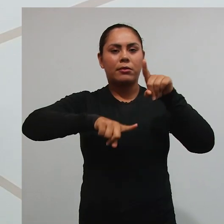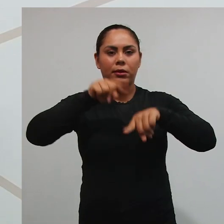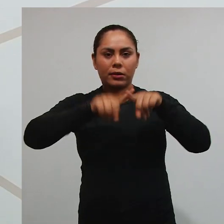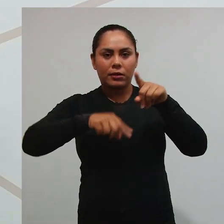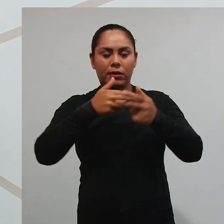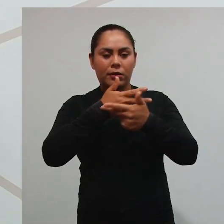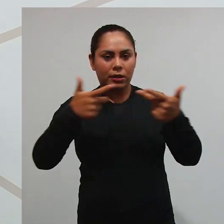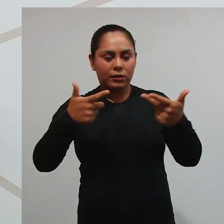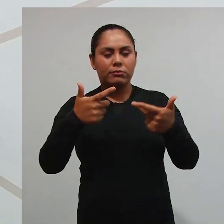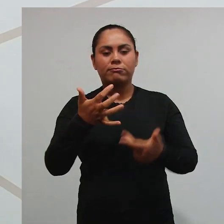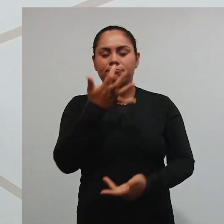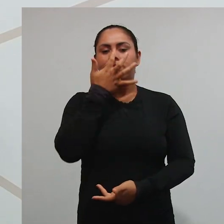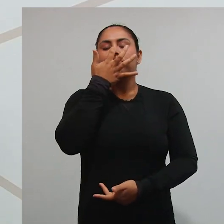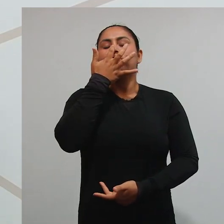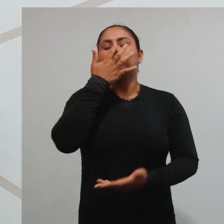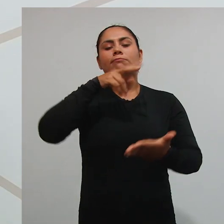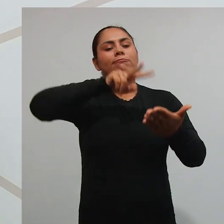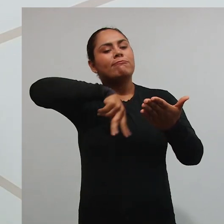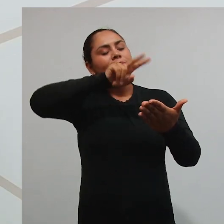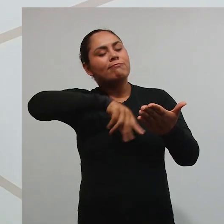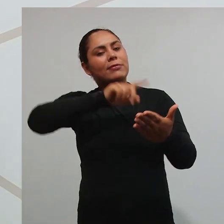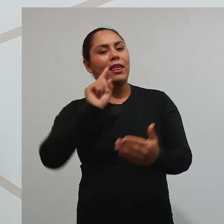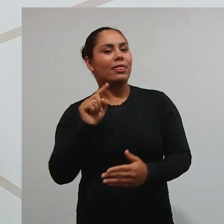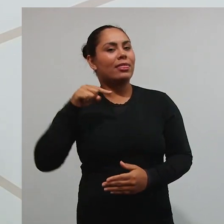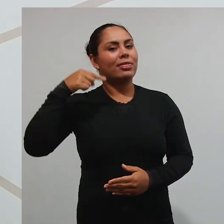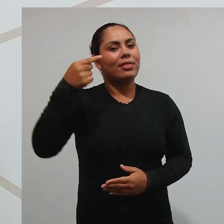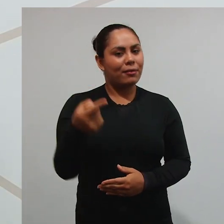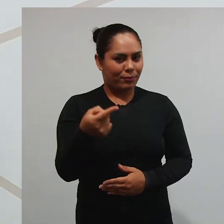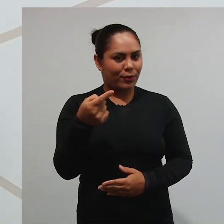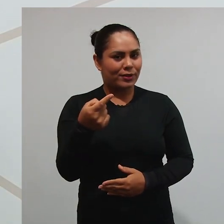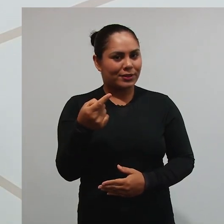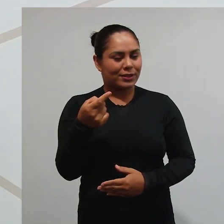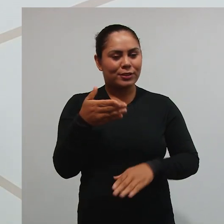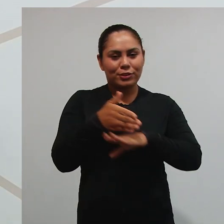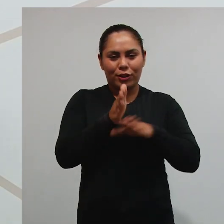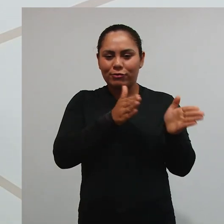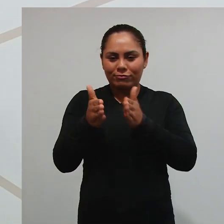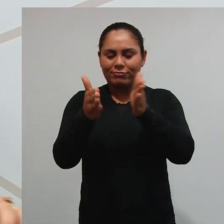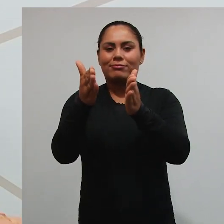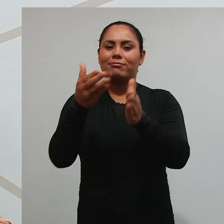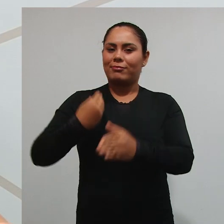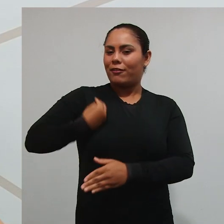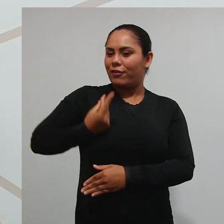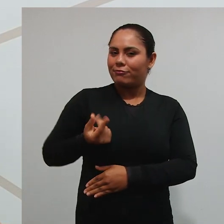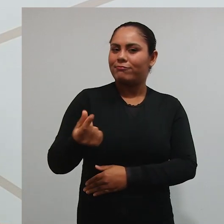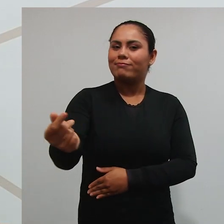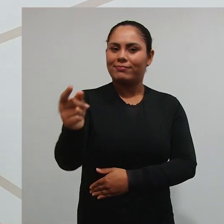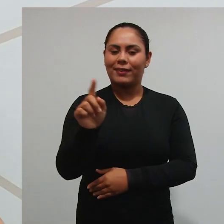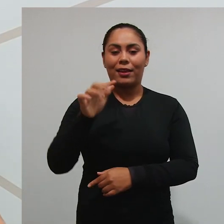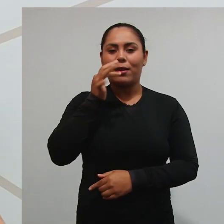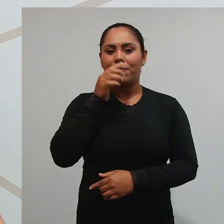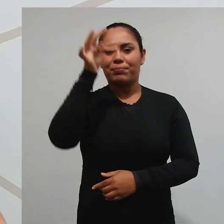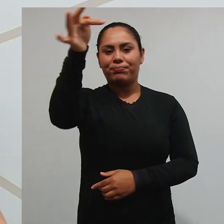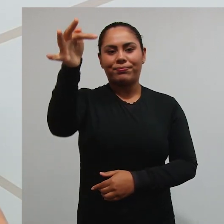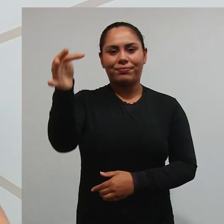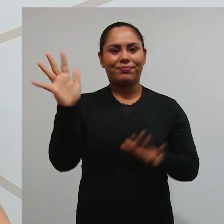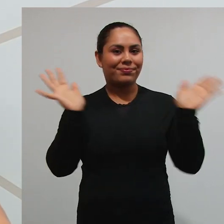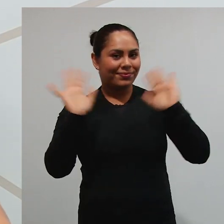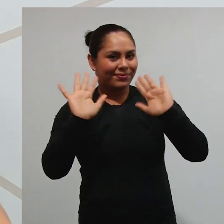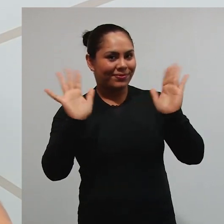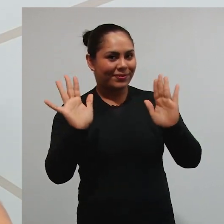material, inspire-se, leia. E depois, aí sim, é só seguir reto toda a vida, que é logo ali. Até a